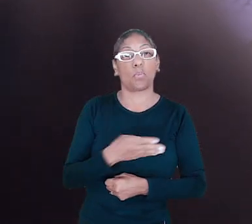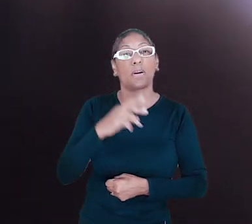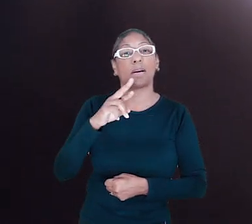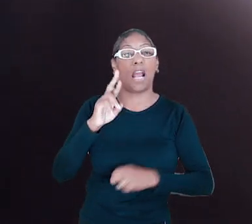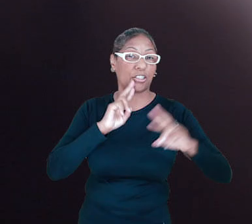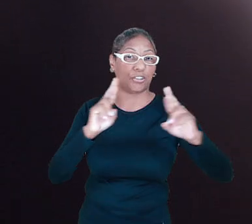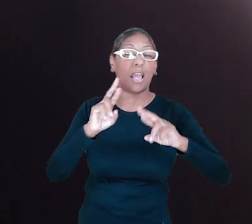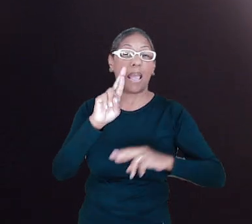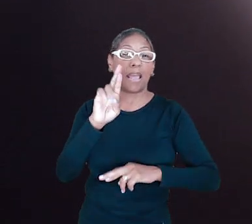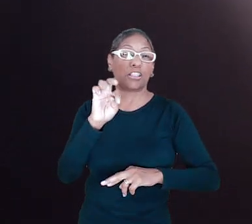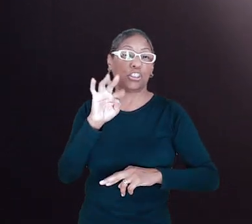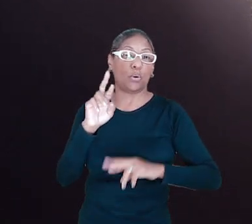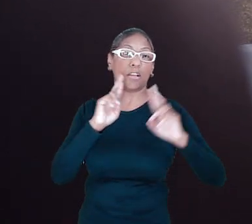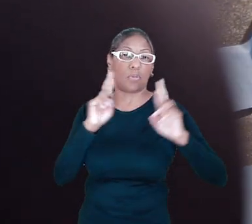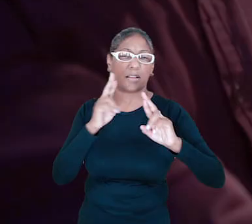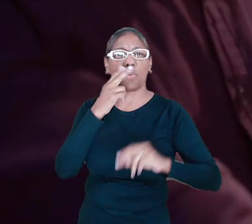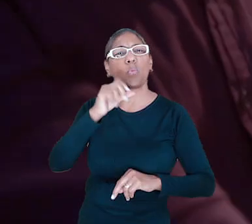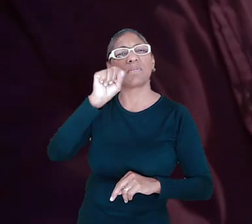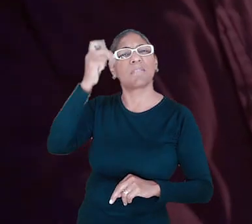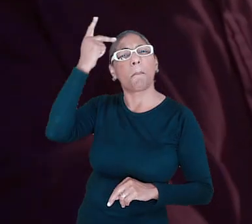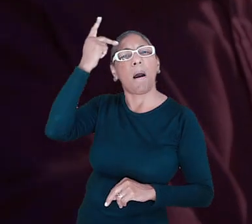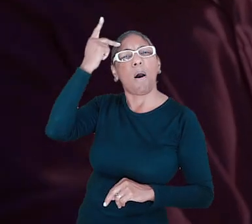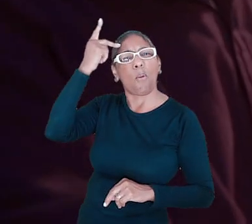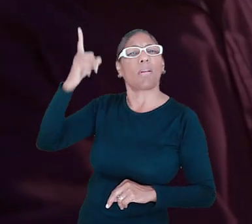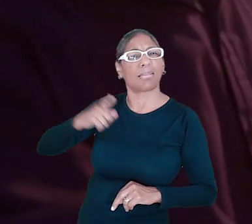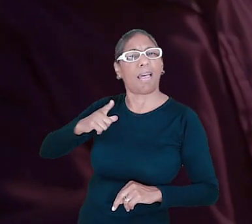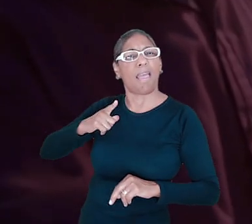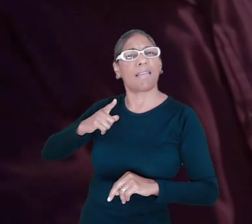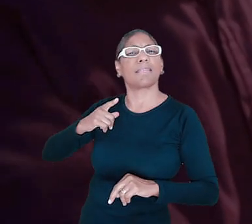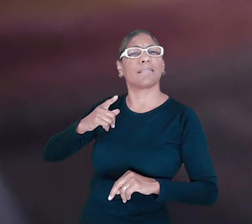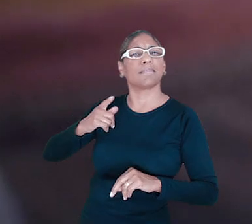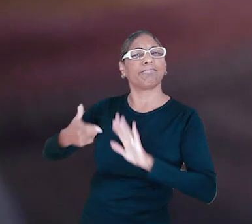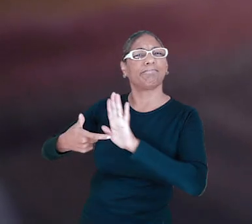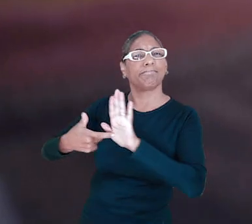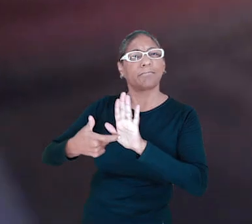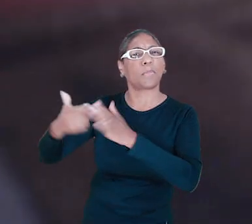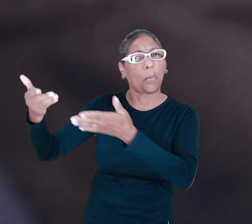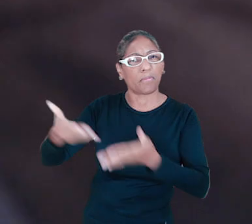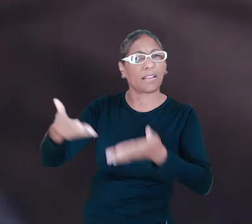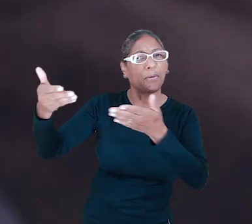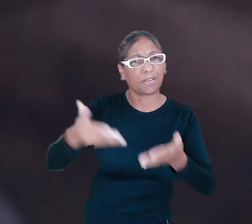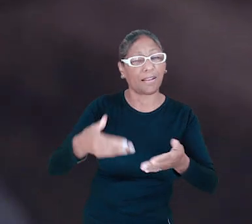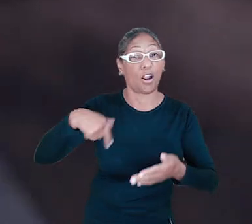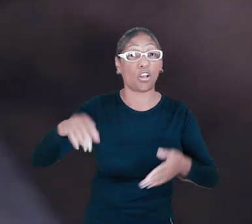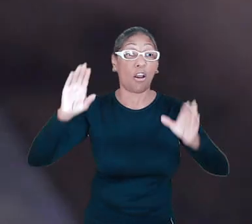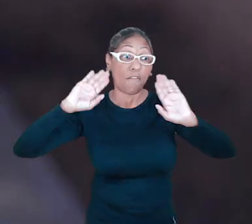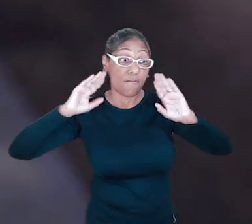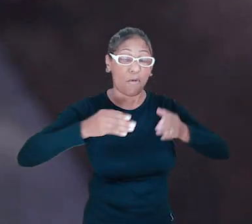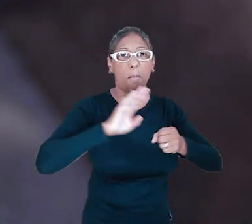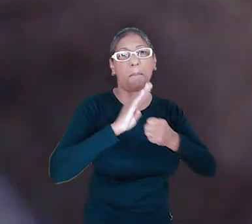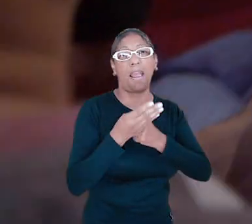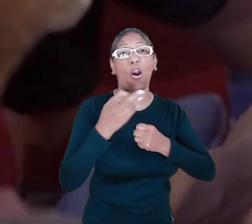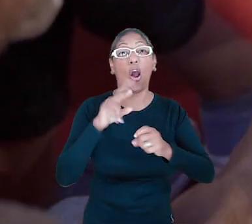um restaurante week que já acontece em São Paulo, né? Mas voltado especificamente para o Bom Retiro. E a